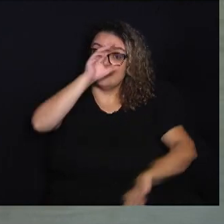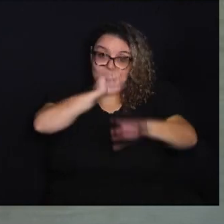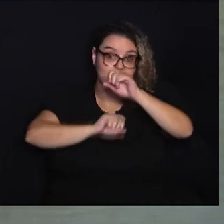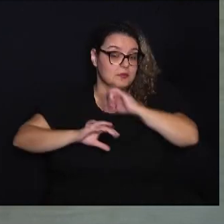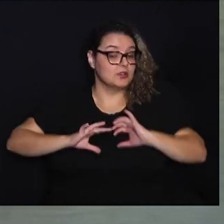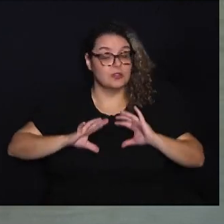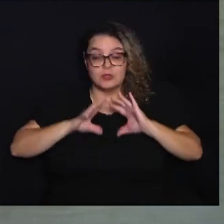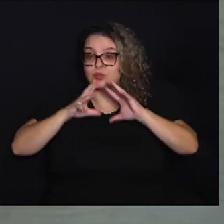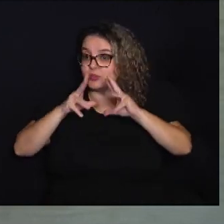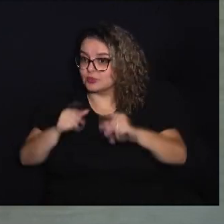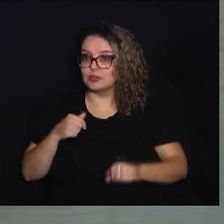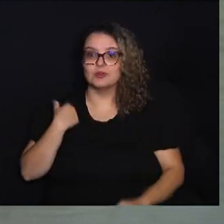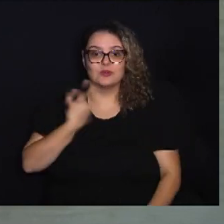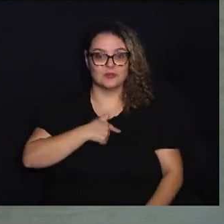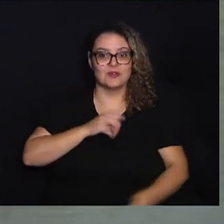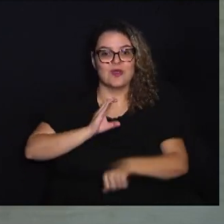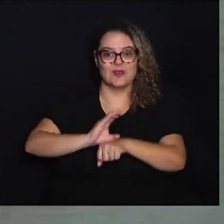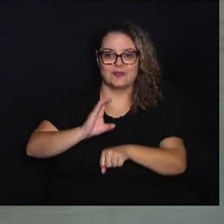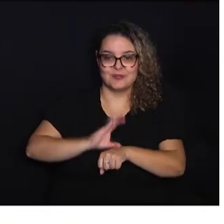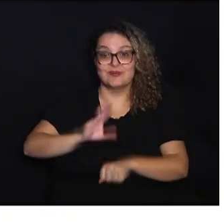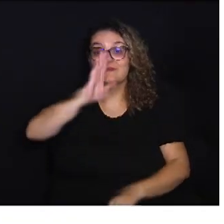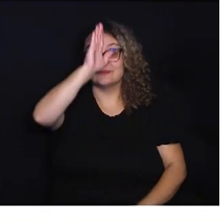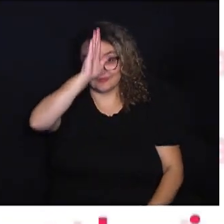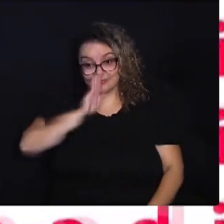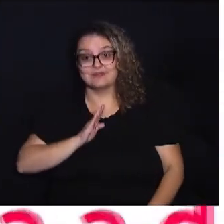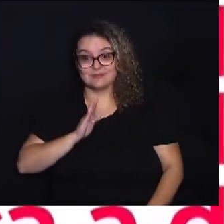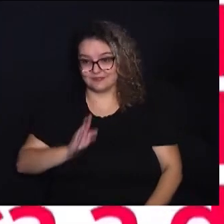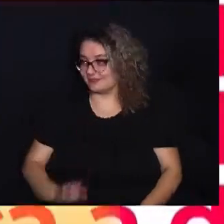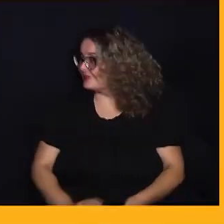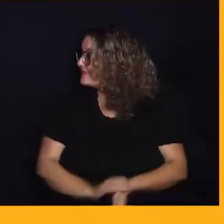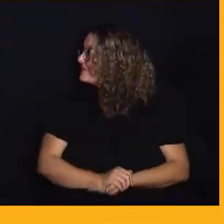isso nos nossos cursos gratuitos